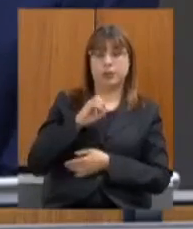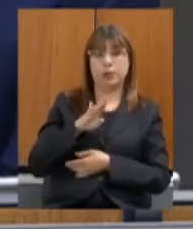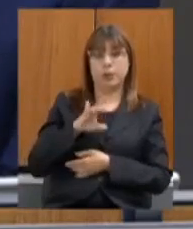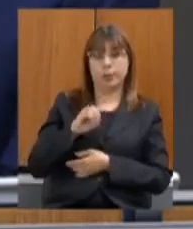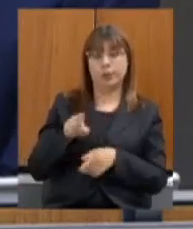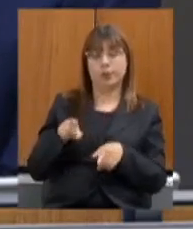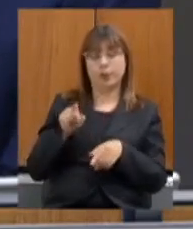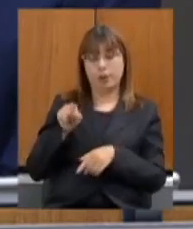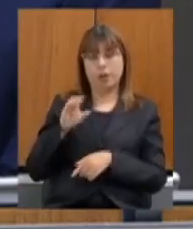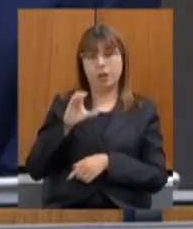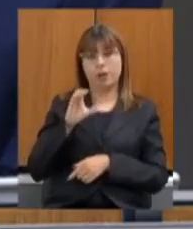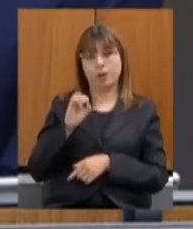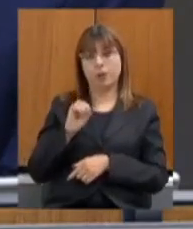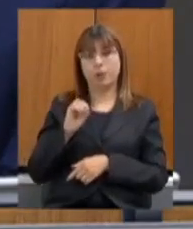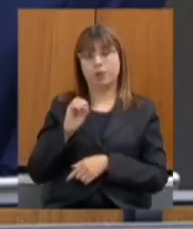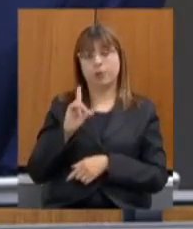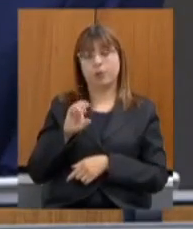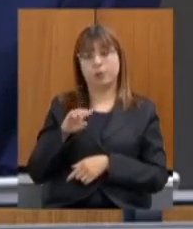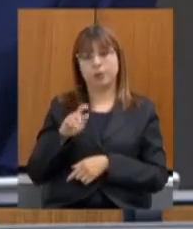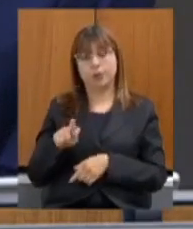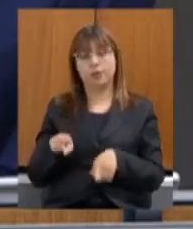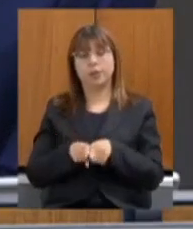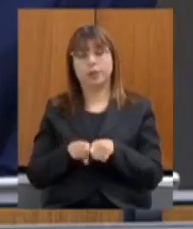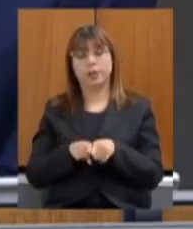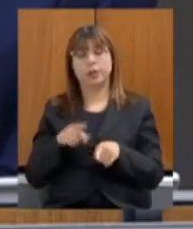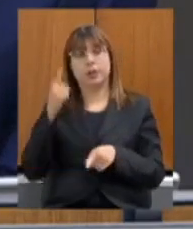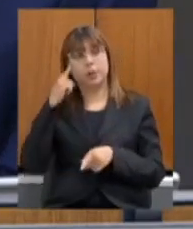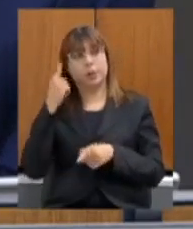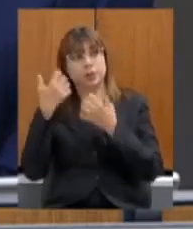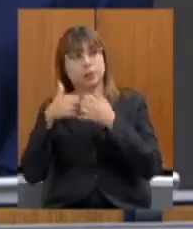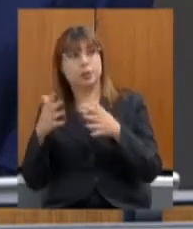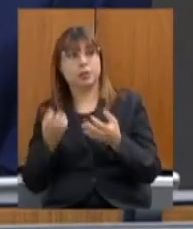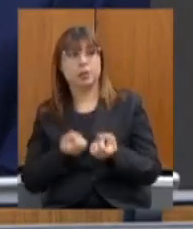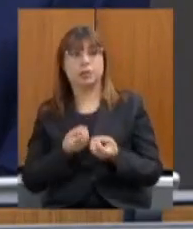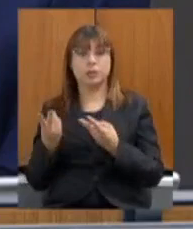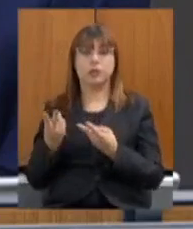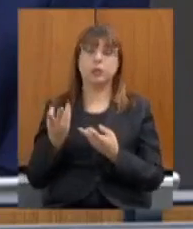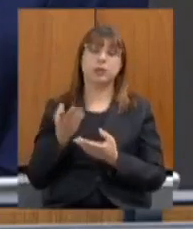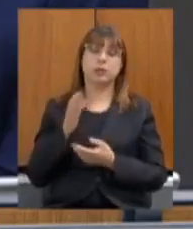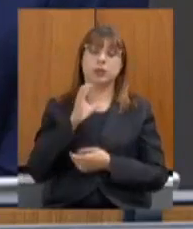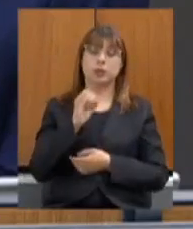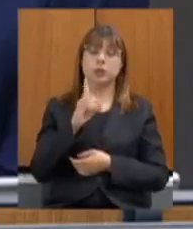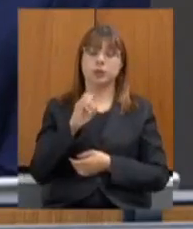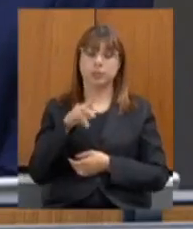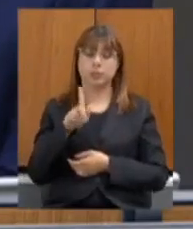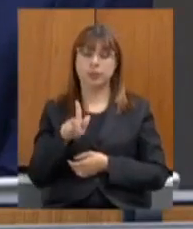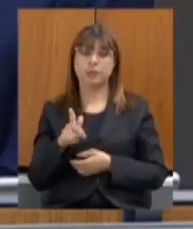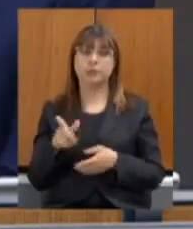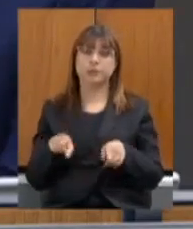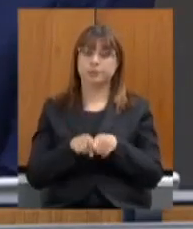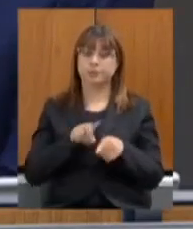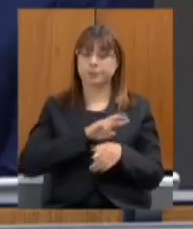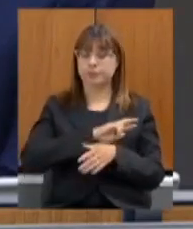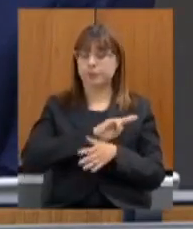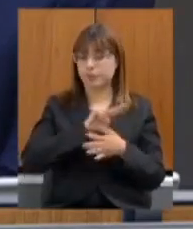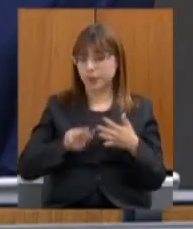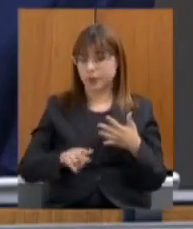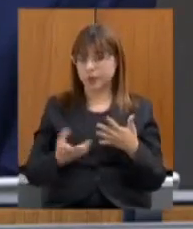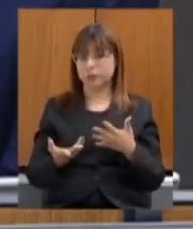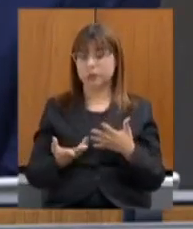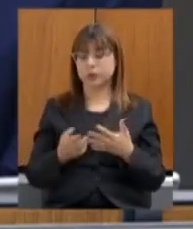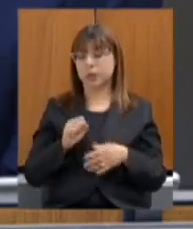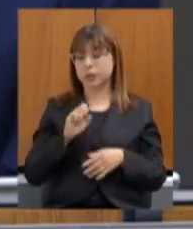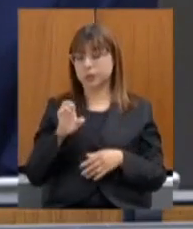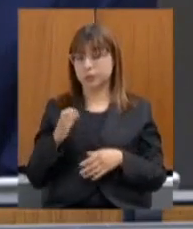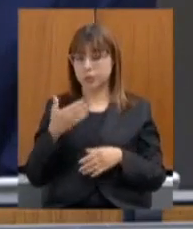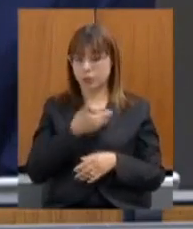casa tramitando a questão da desestatização da própria Codemig também e outras alternativas. se